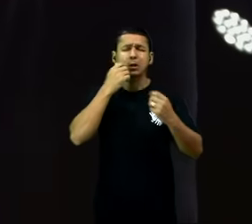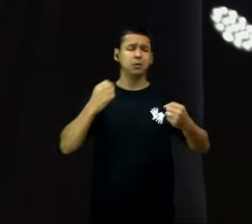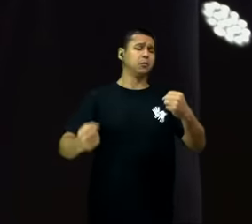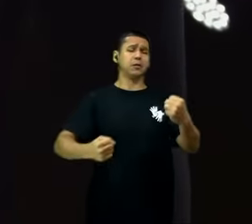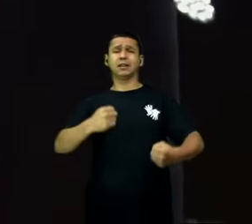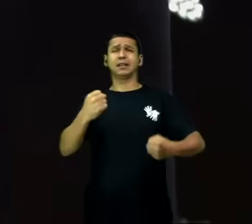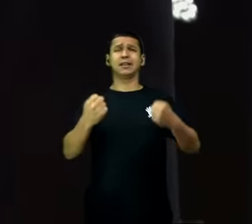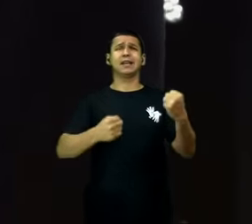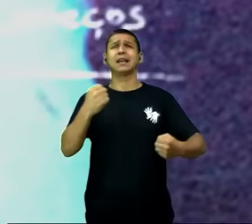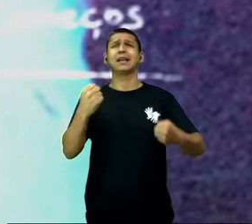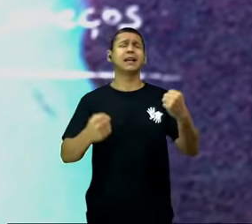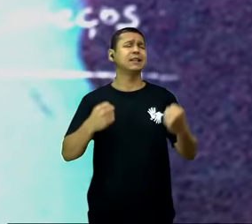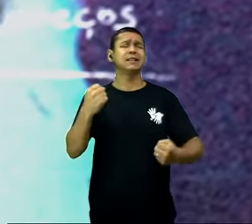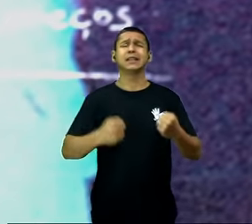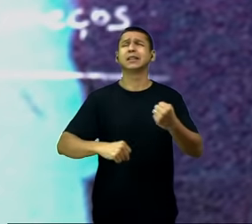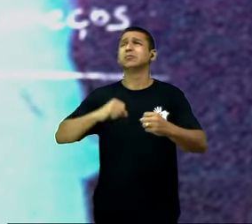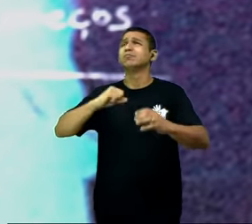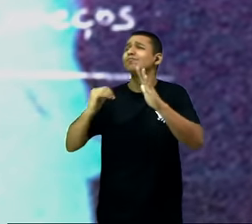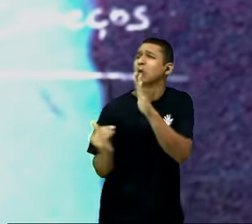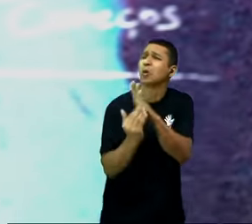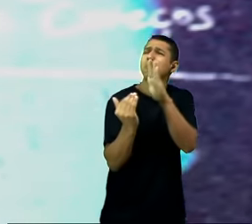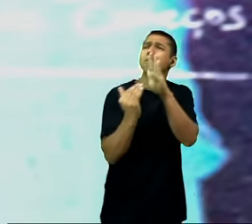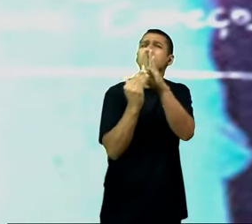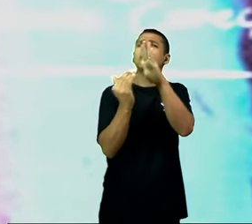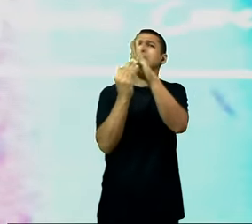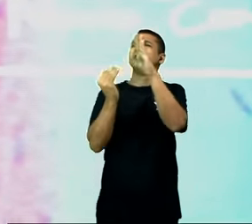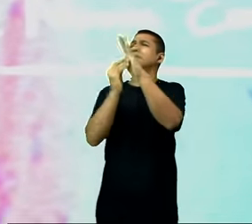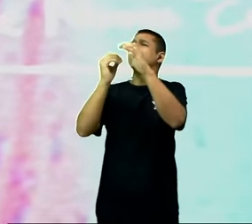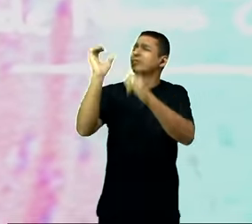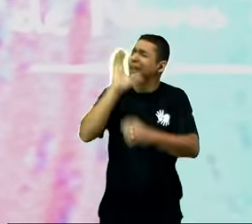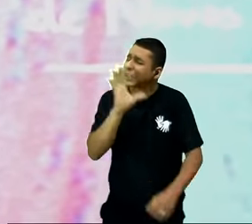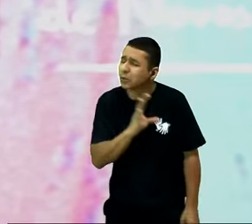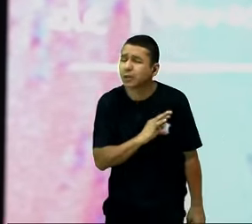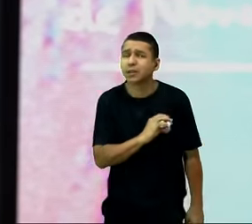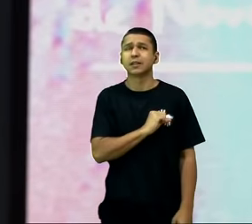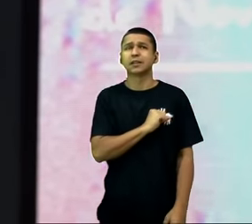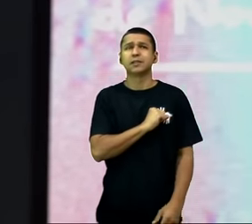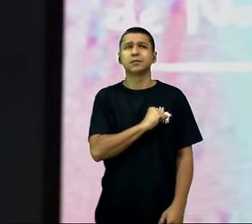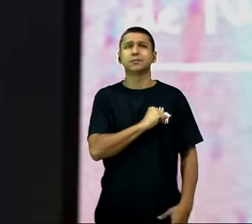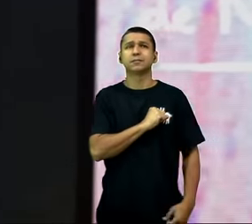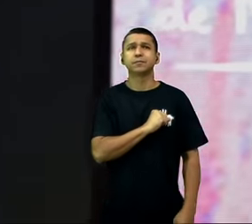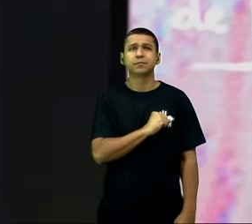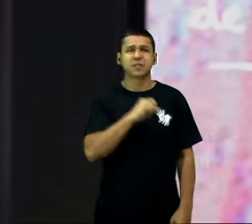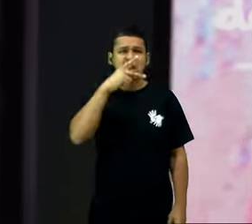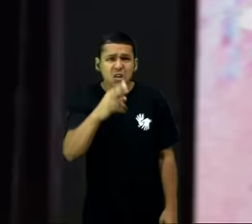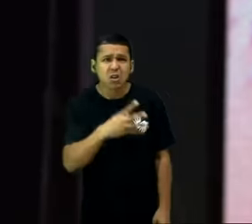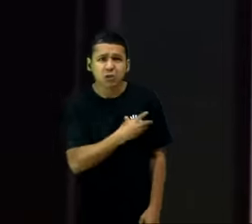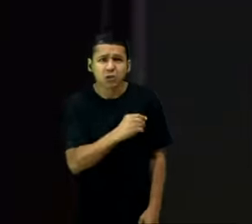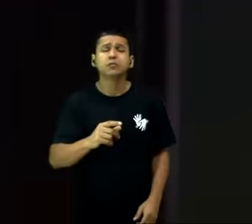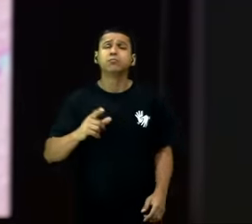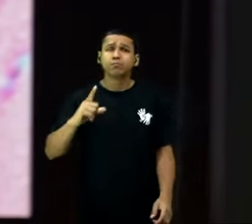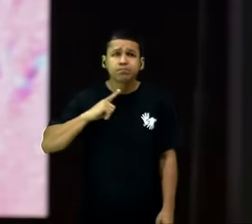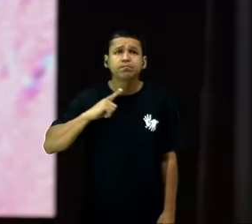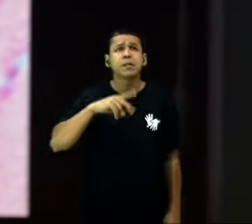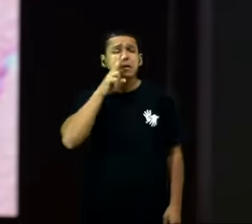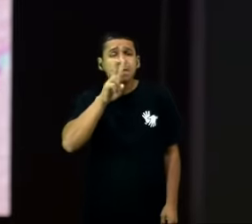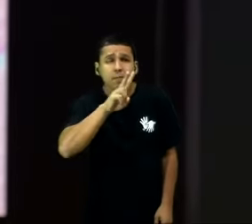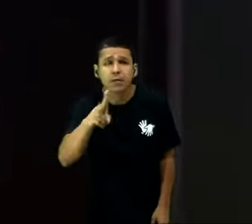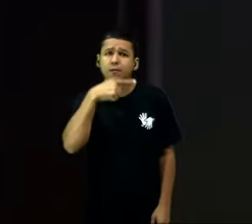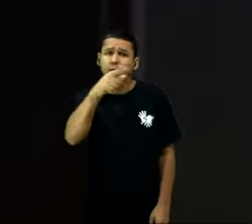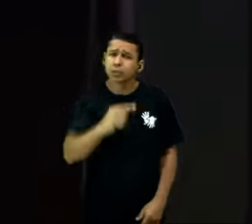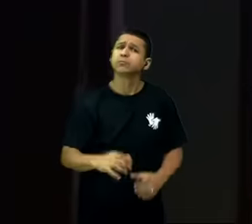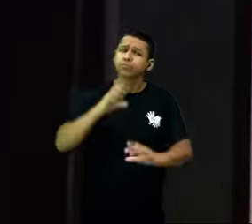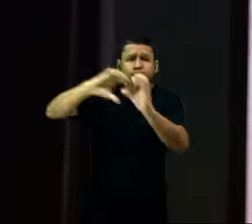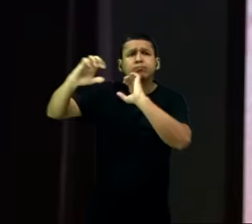cantando, tudo errado, cantando. Adorando. Irmão, deixa eu dizer uma coisa para você. Teus filhos têm que ver você cantando. Teus filhos têm que ver você